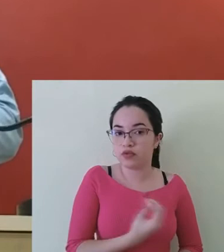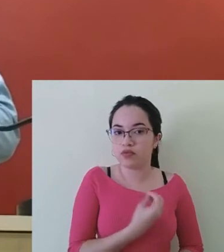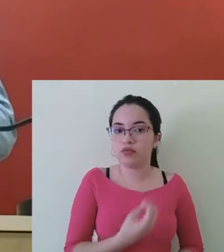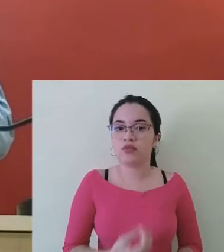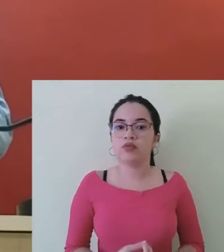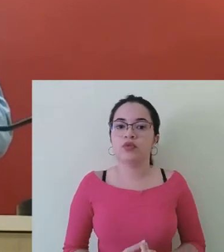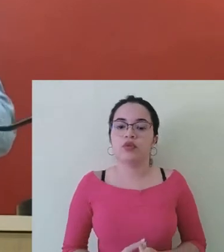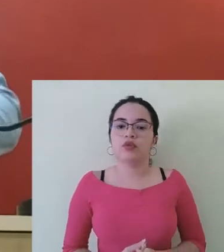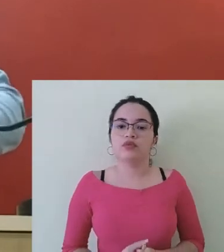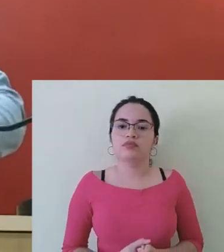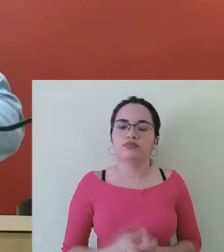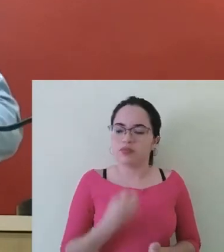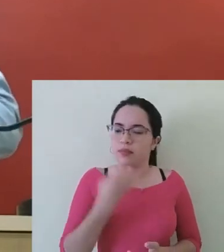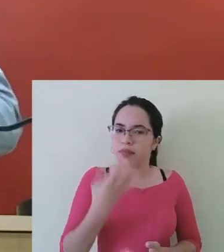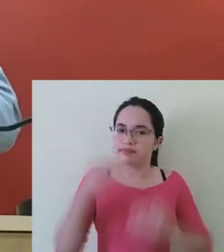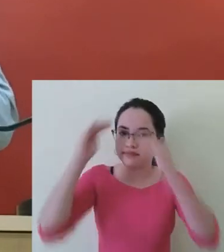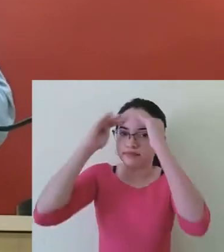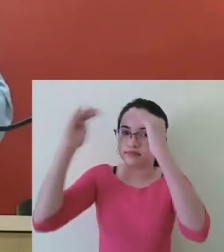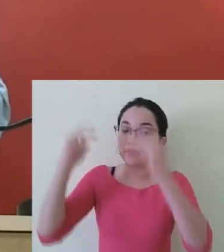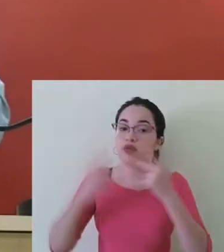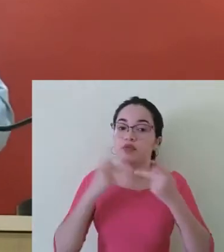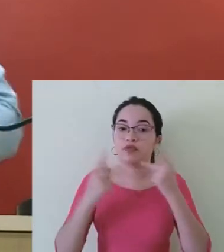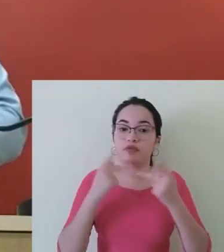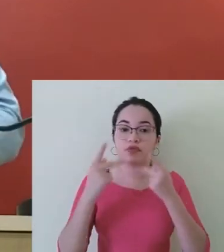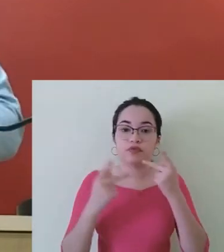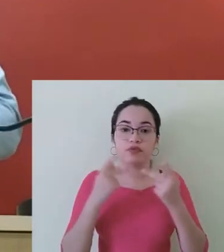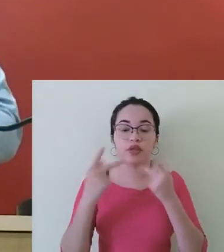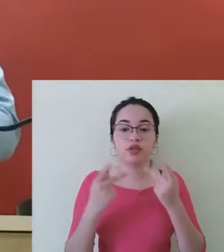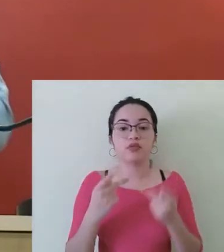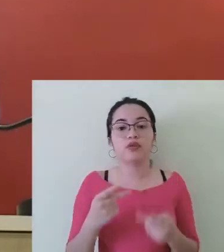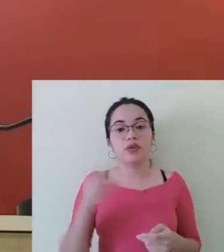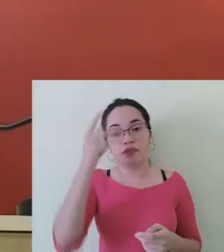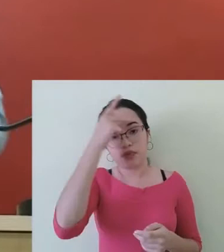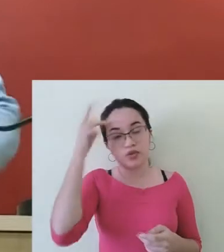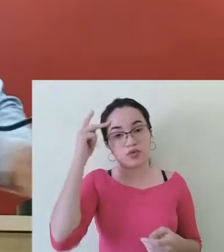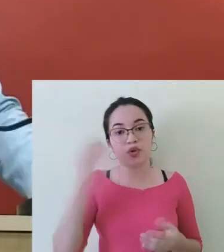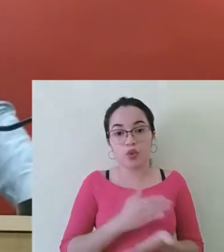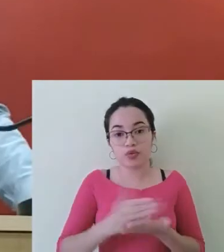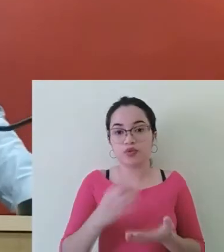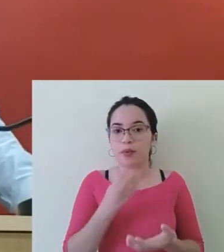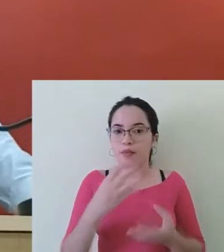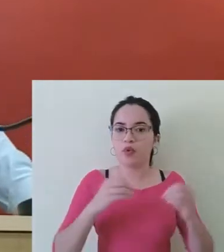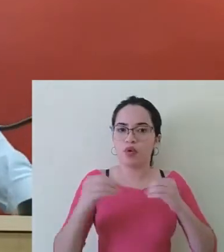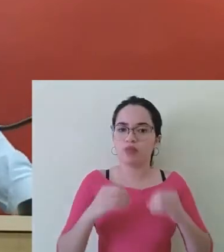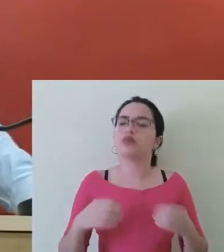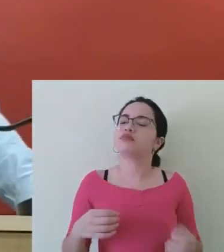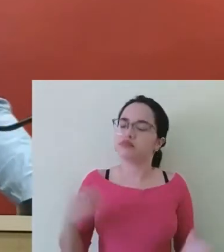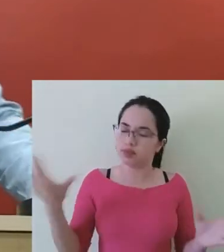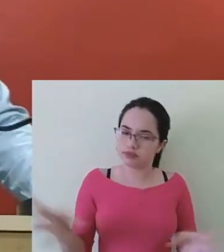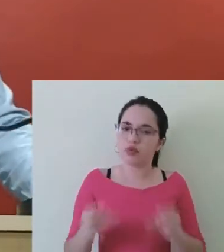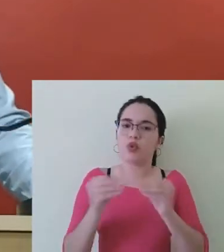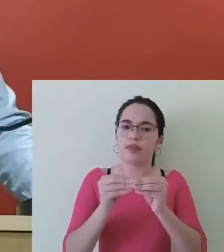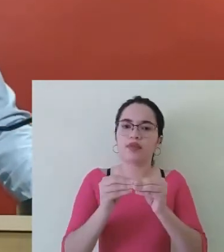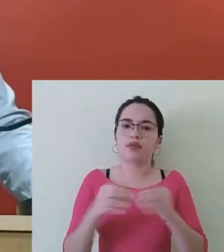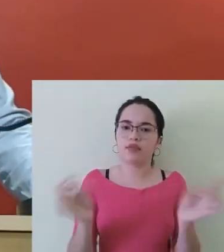do Evangelho, falando que aquele que começou a boa obra vai completá-la. Deus está trabalhando